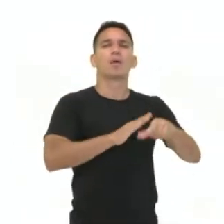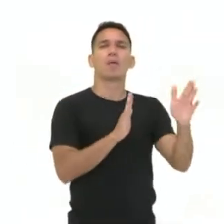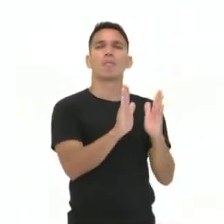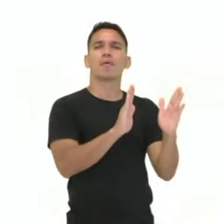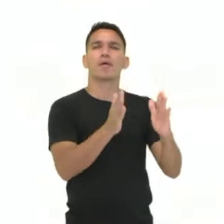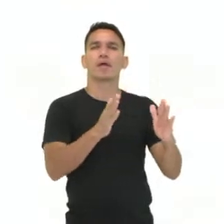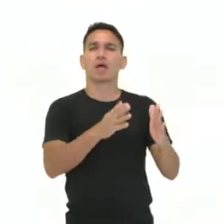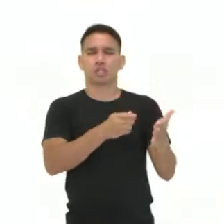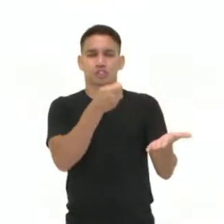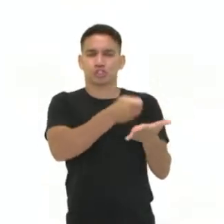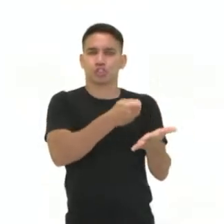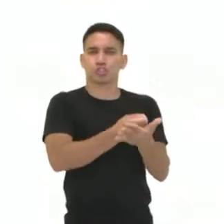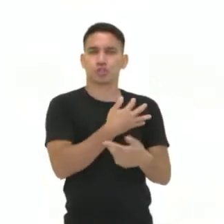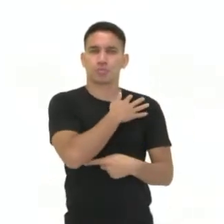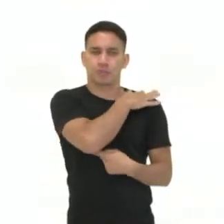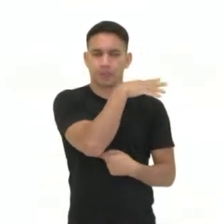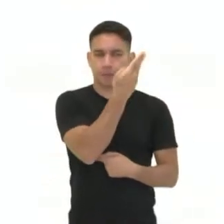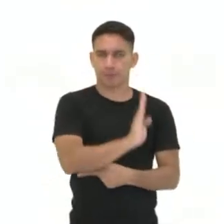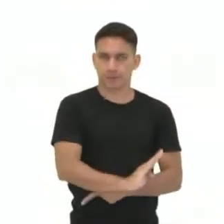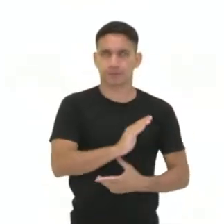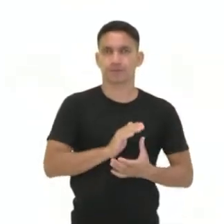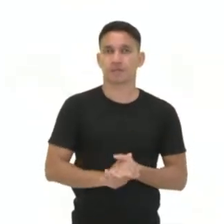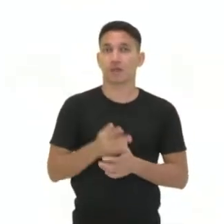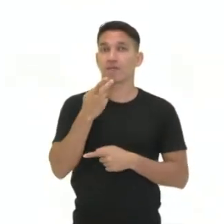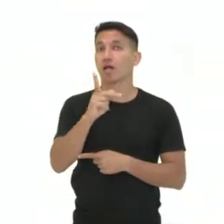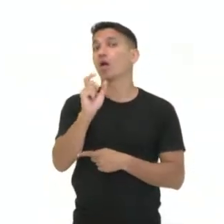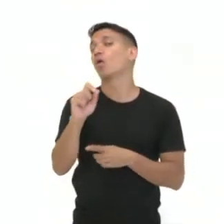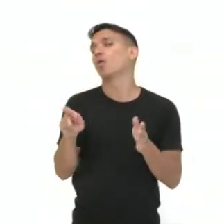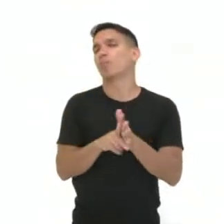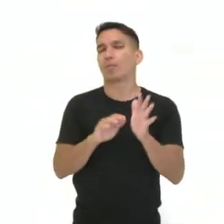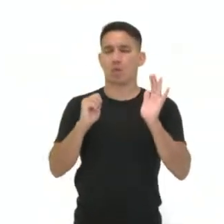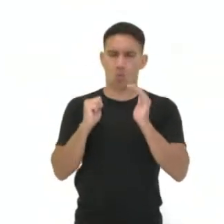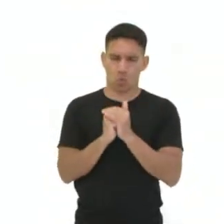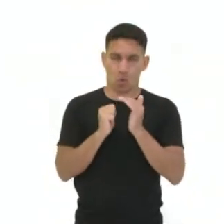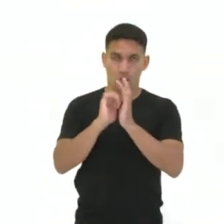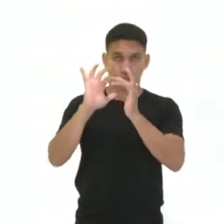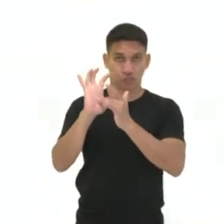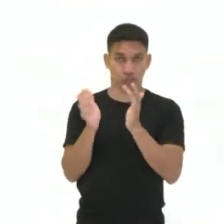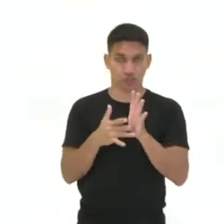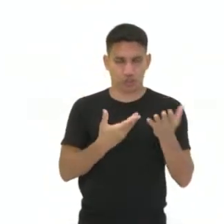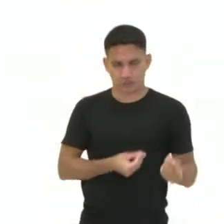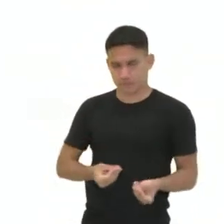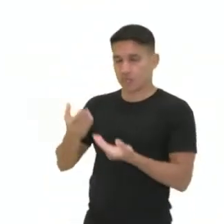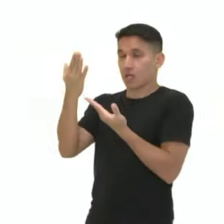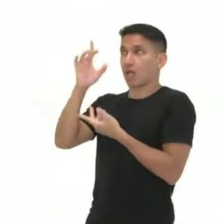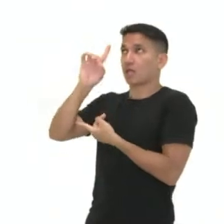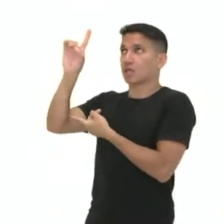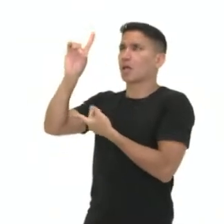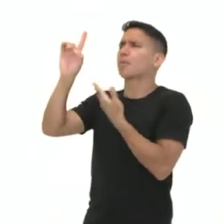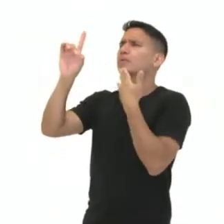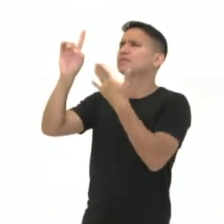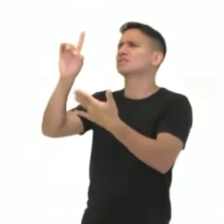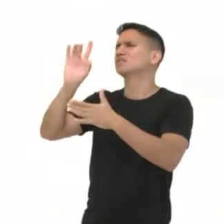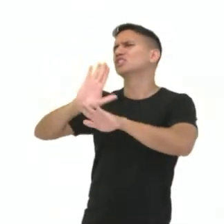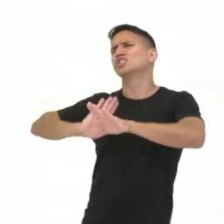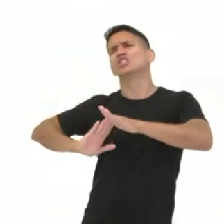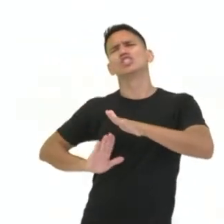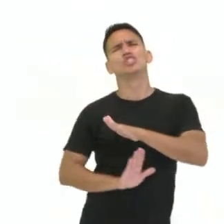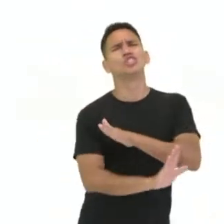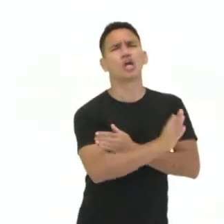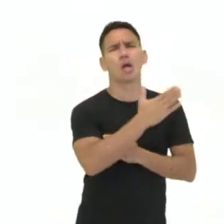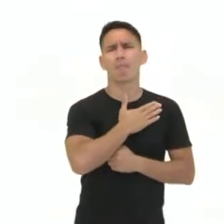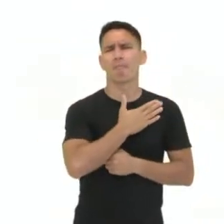militar no Brasil. Aludindo à oração de Jesus Cristo dirigida a Deus, afaste de mim este cálice,